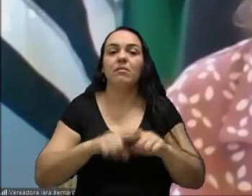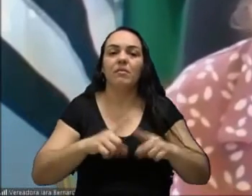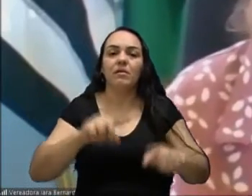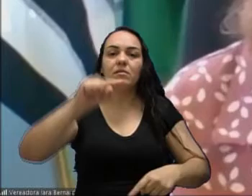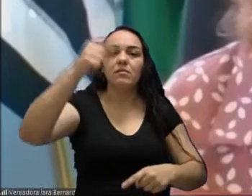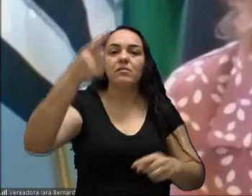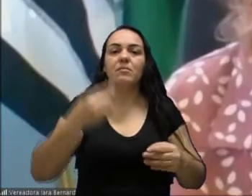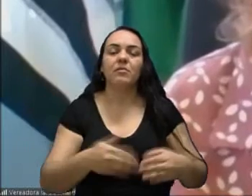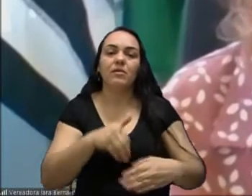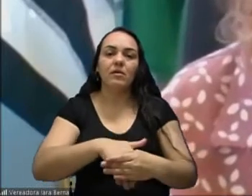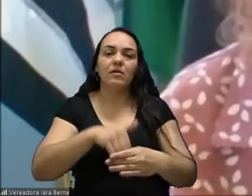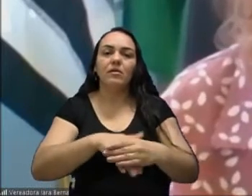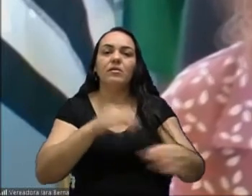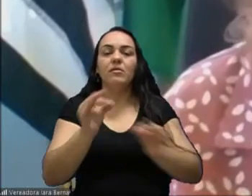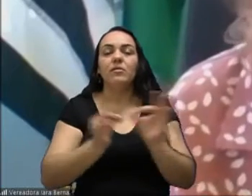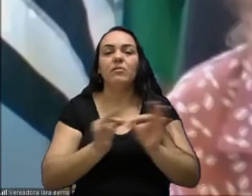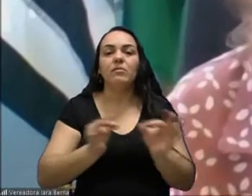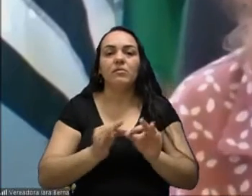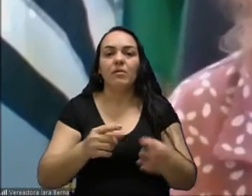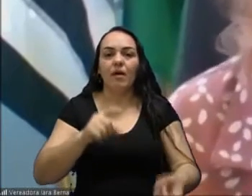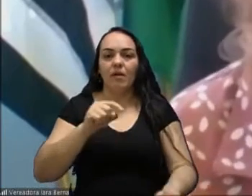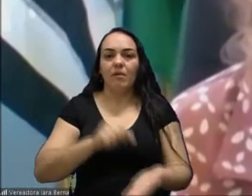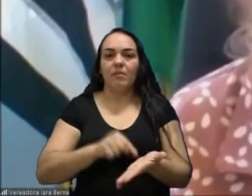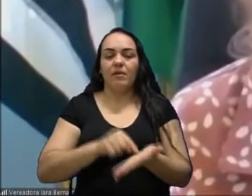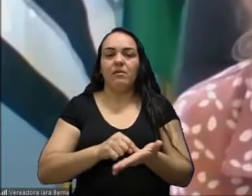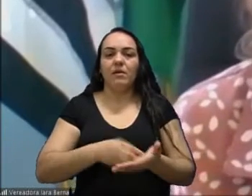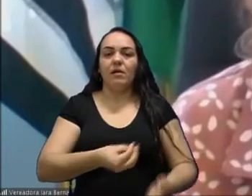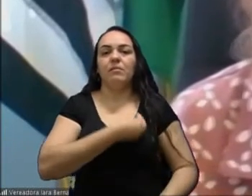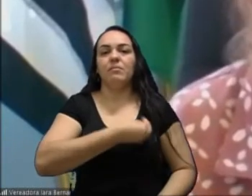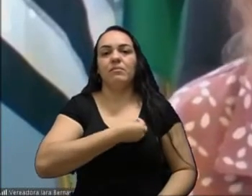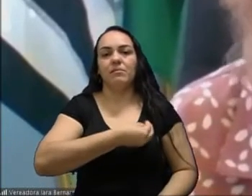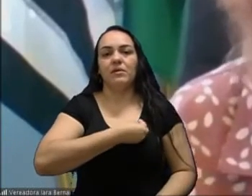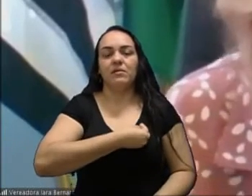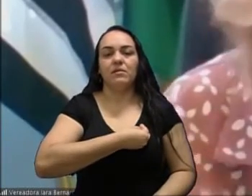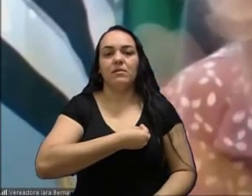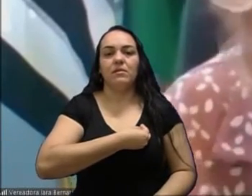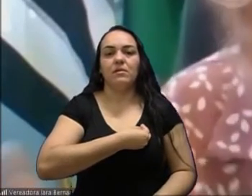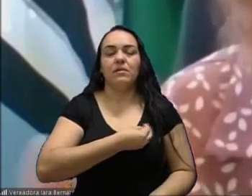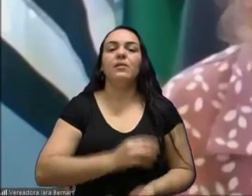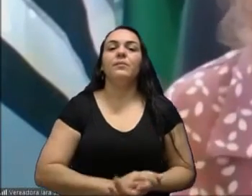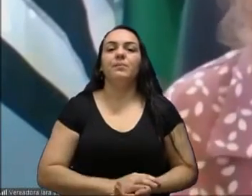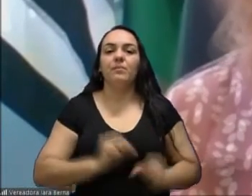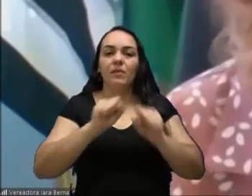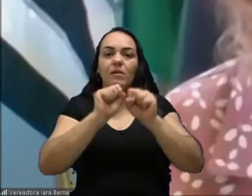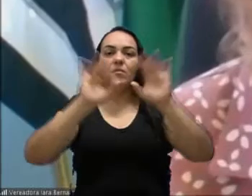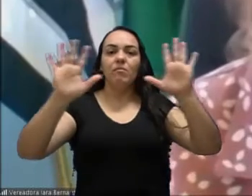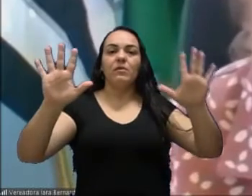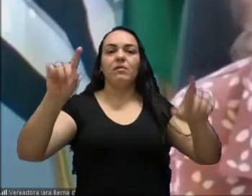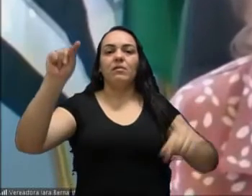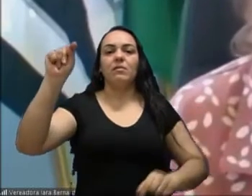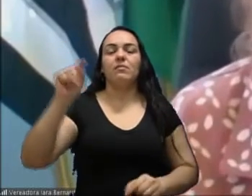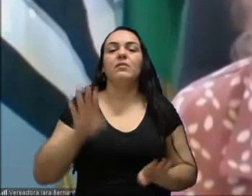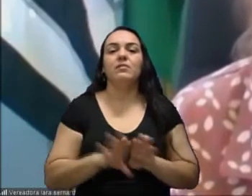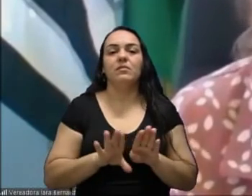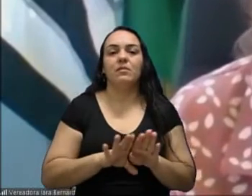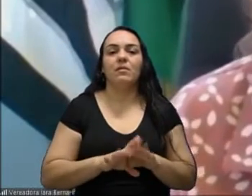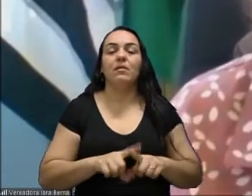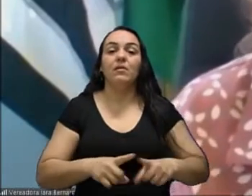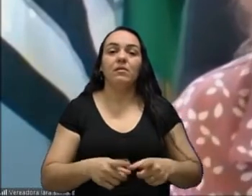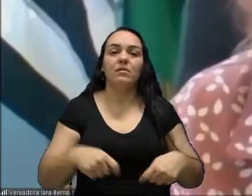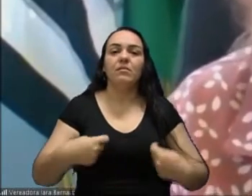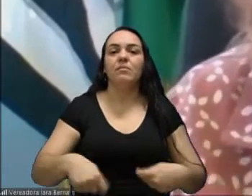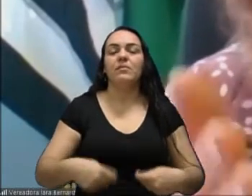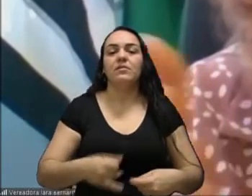depois quando for uma votação de projeto nós temos que apertar o dedo no cronômetro lá pra que todos saibam que nós estamos votando